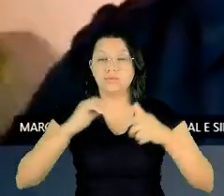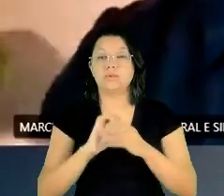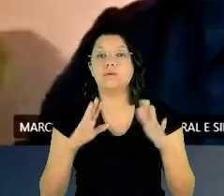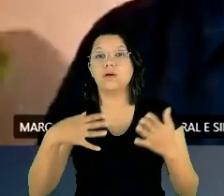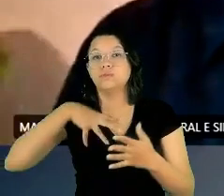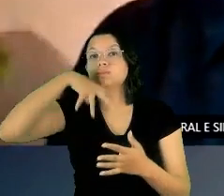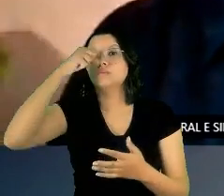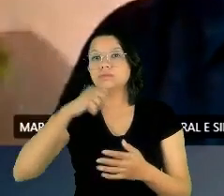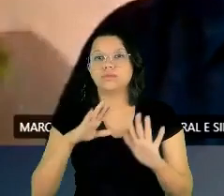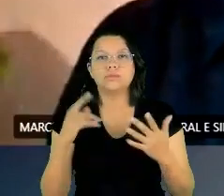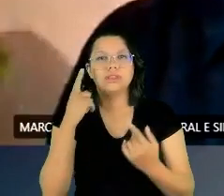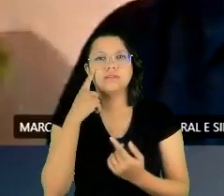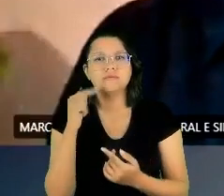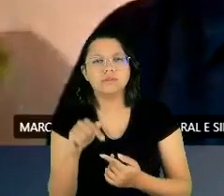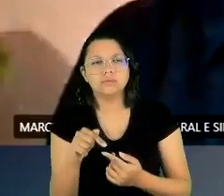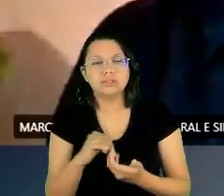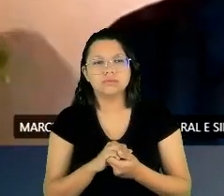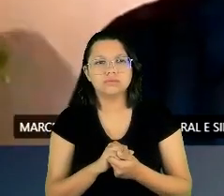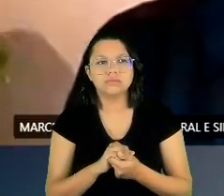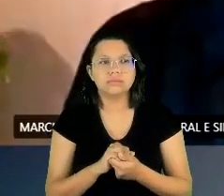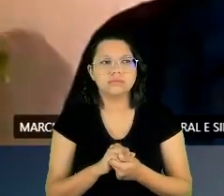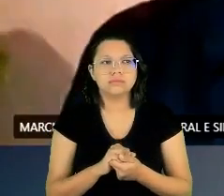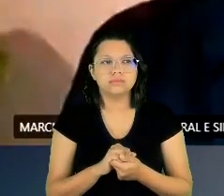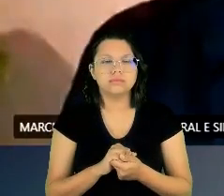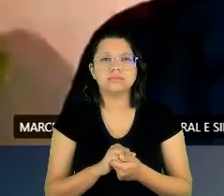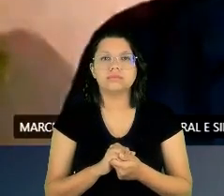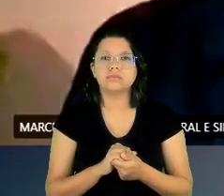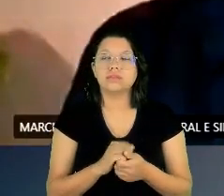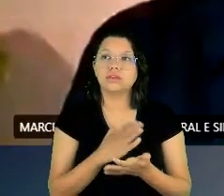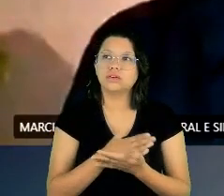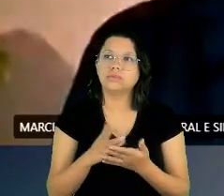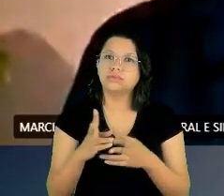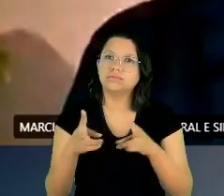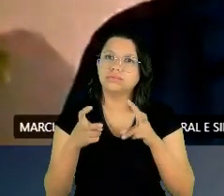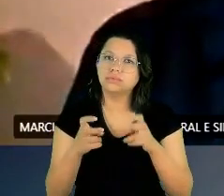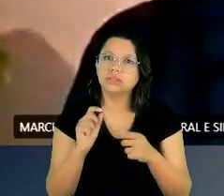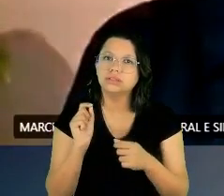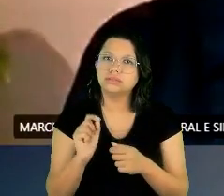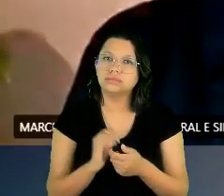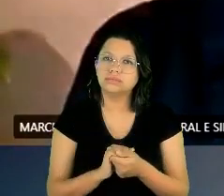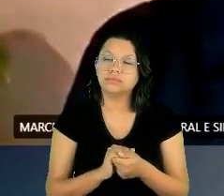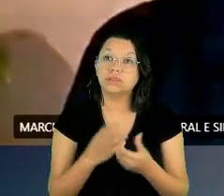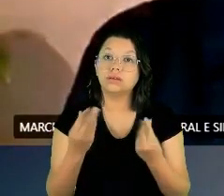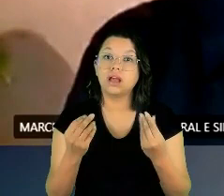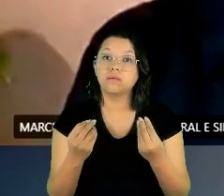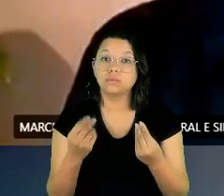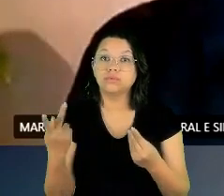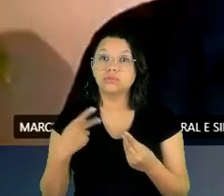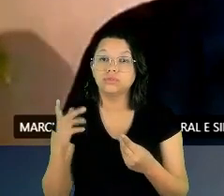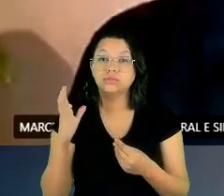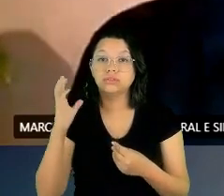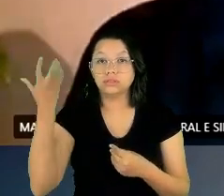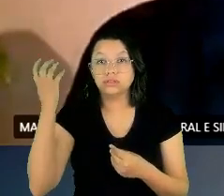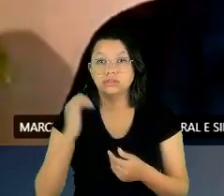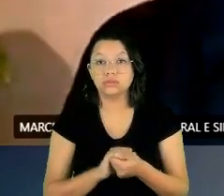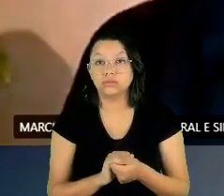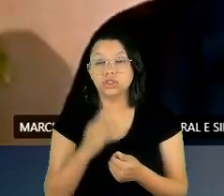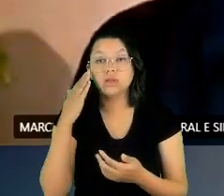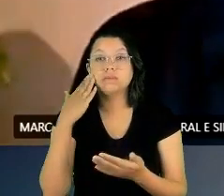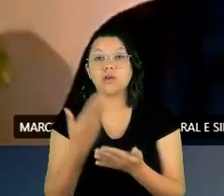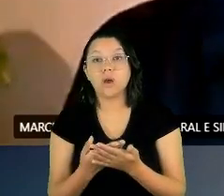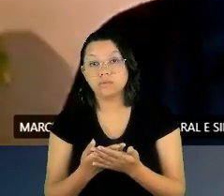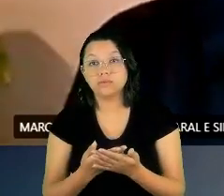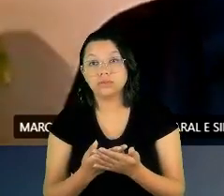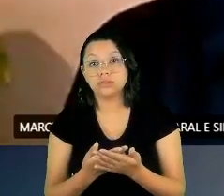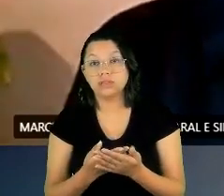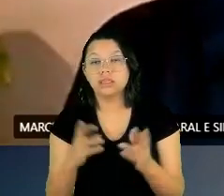né? Então, quando ele viu isso causal, né, ele começou a perceber que muitas das nossas tomadas